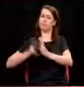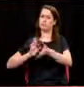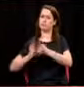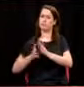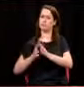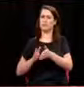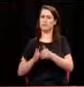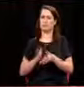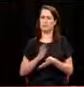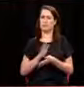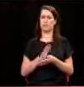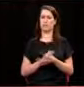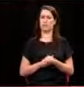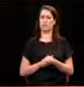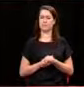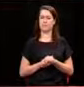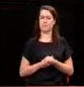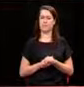manuais, não é?